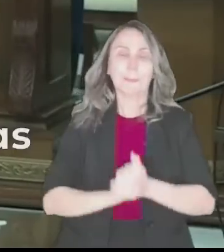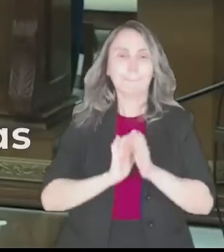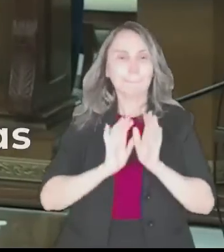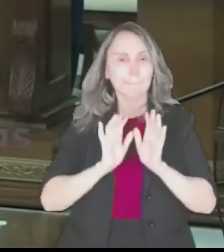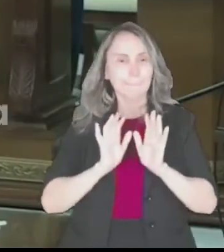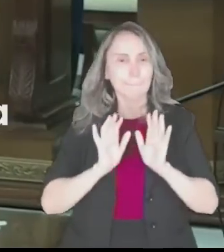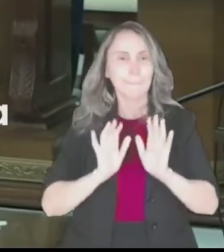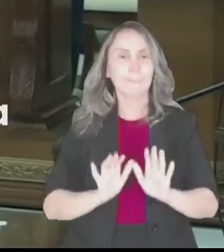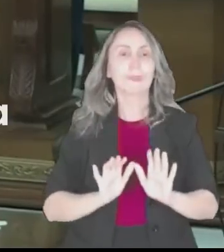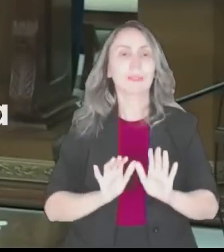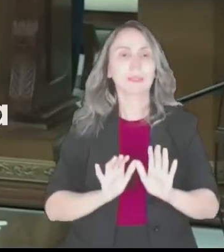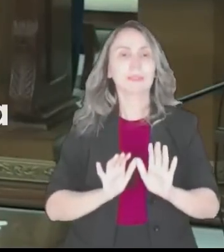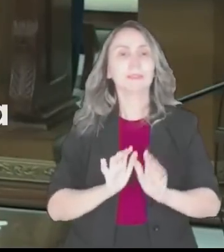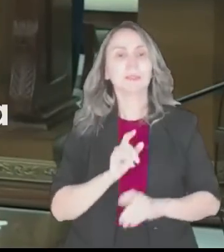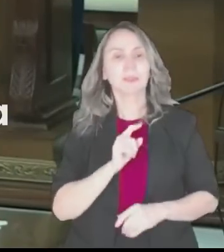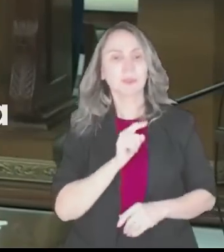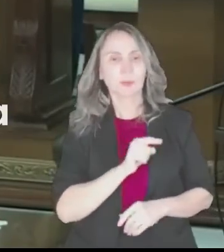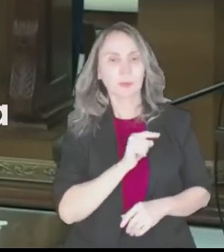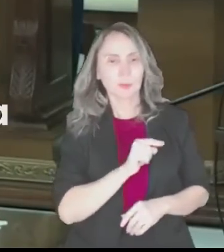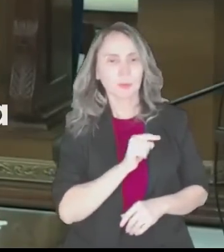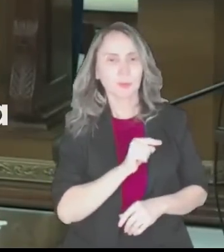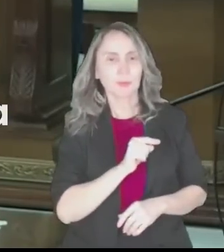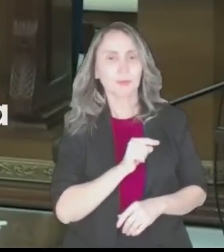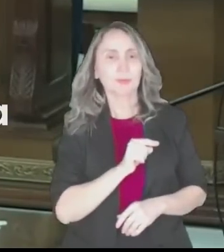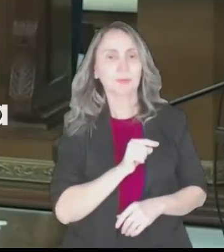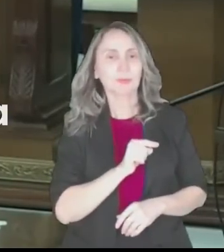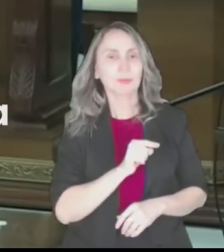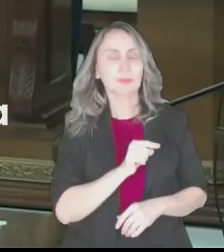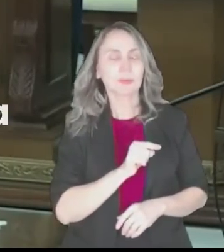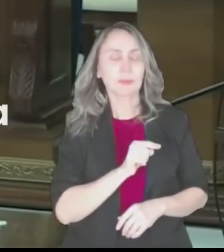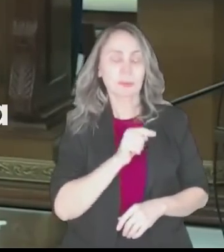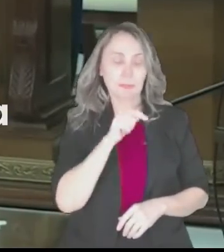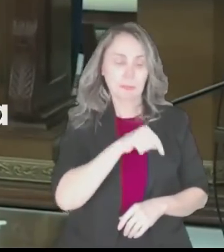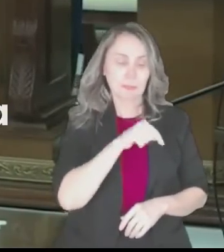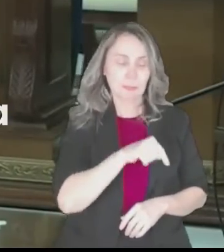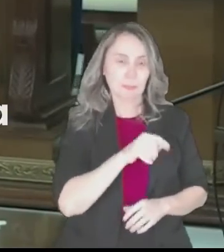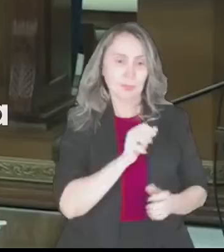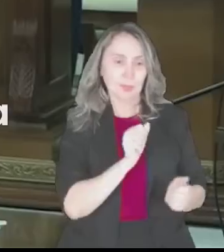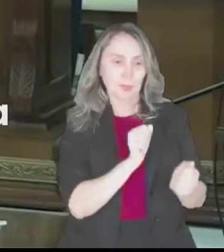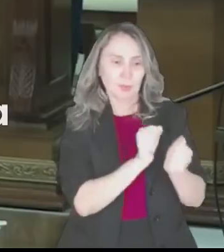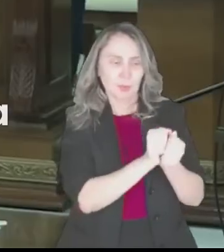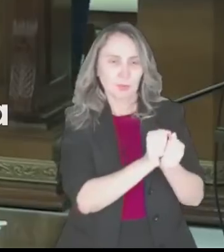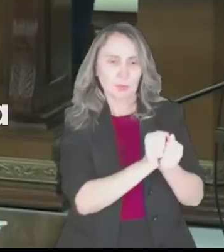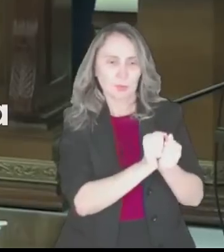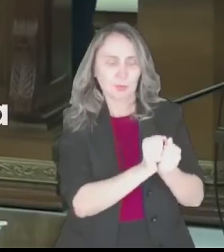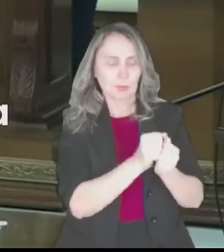Porém, tu está aqui comigo. Para aí.